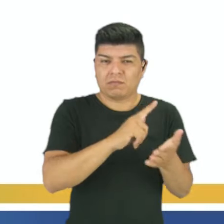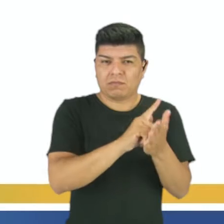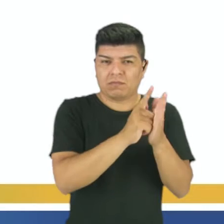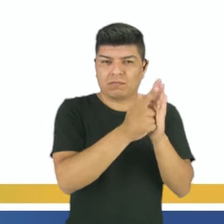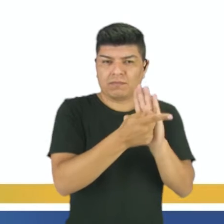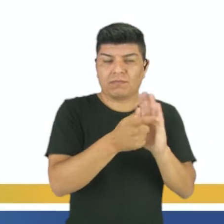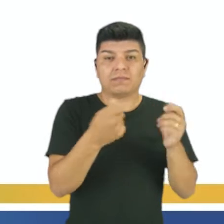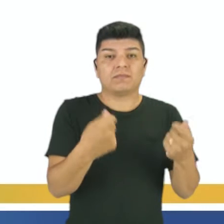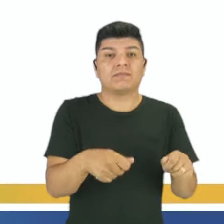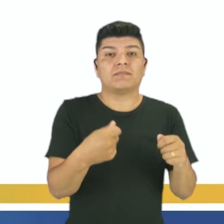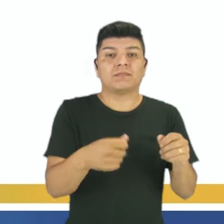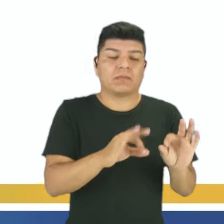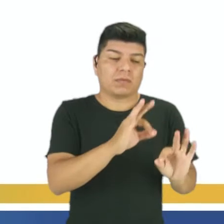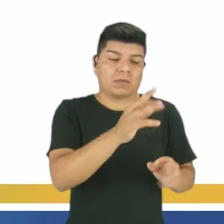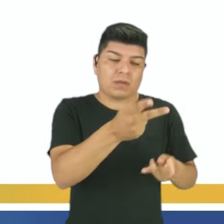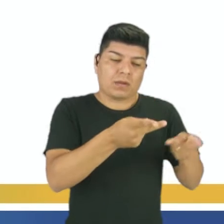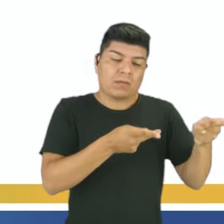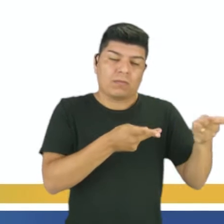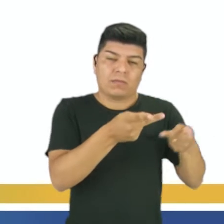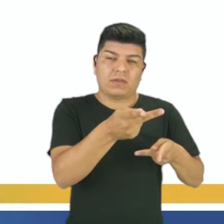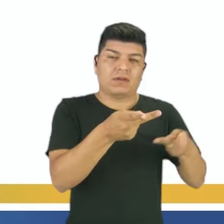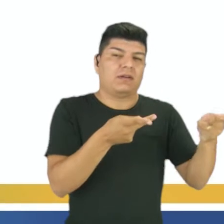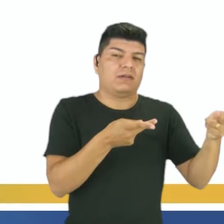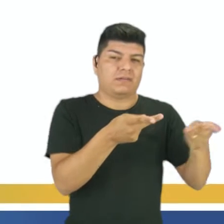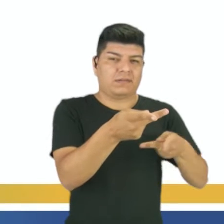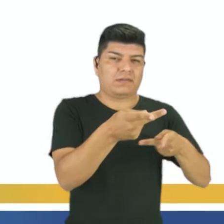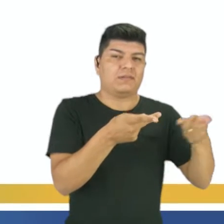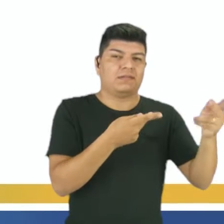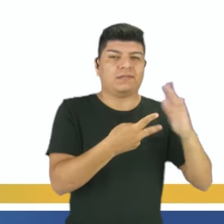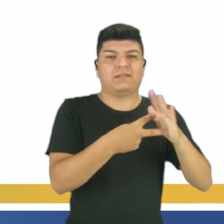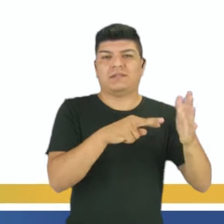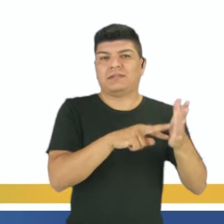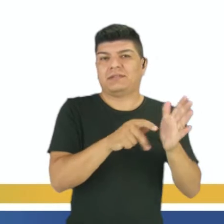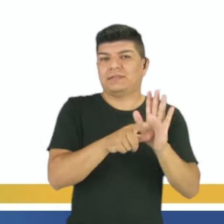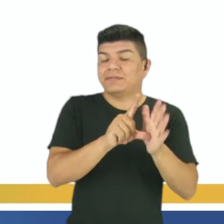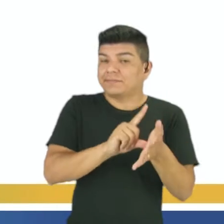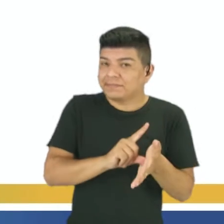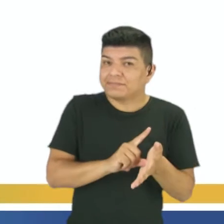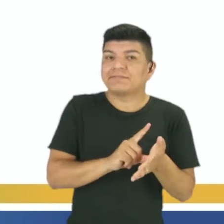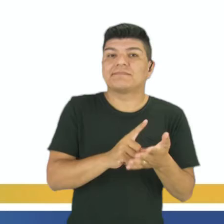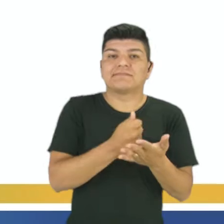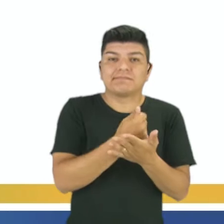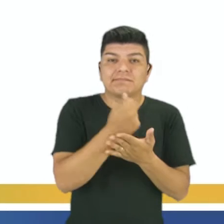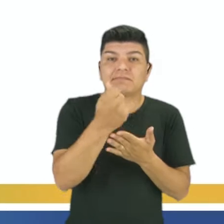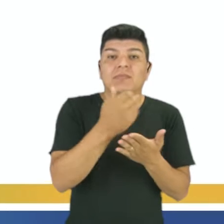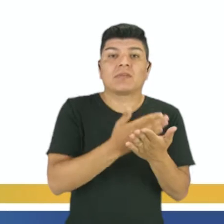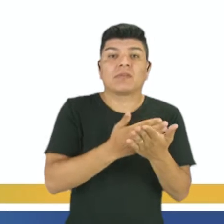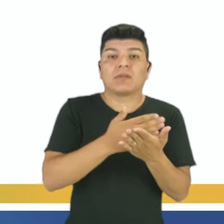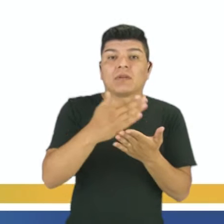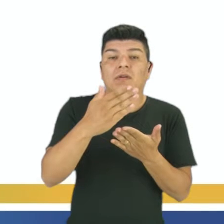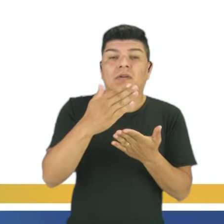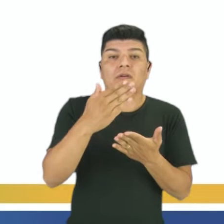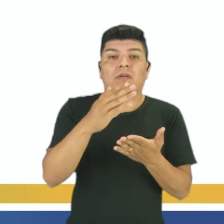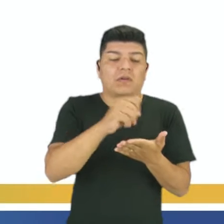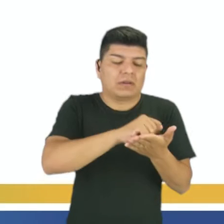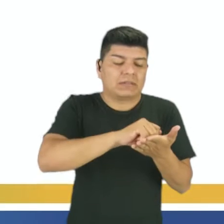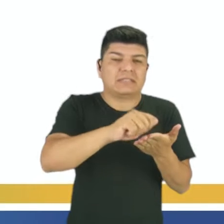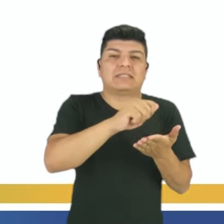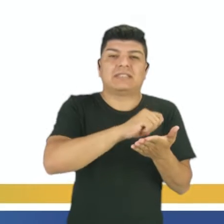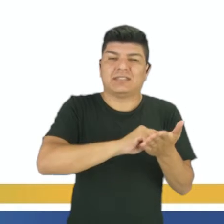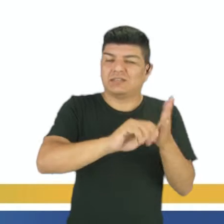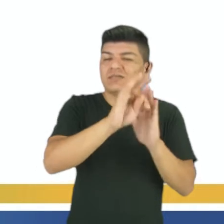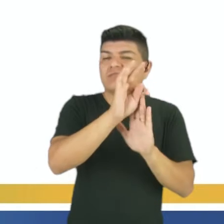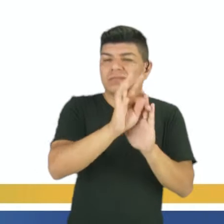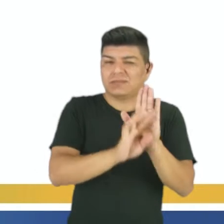gênero requer o quê? Planejamento, que significa antes de qualquer ação, começar a redigir o seu